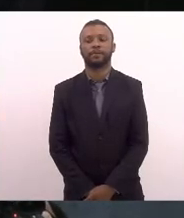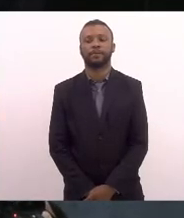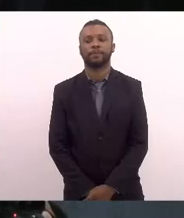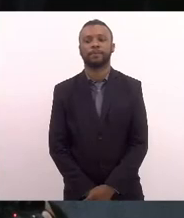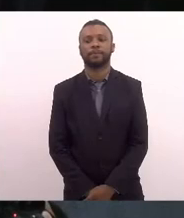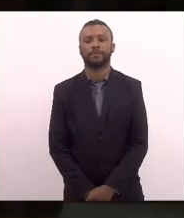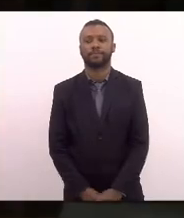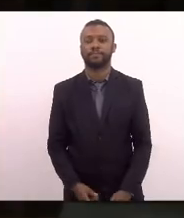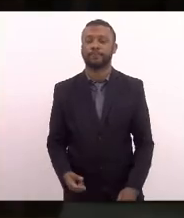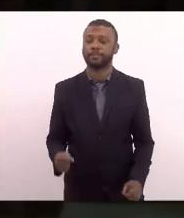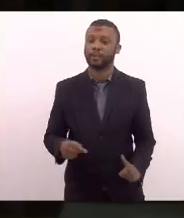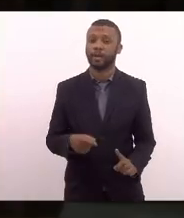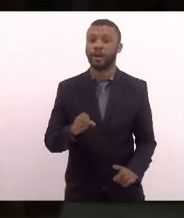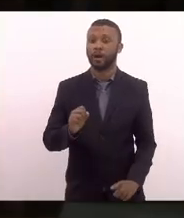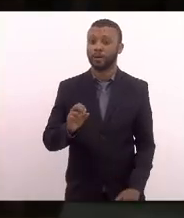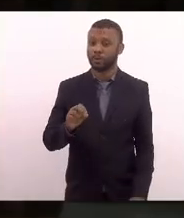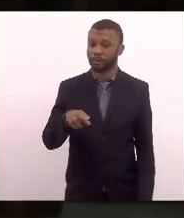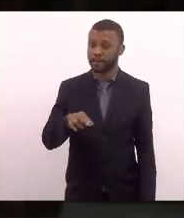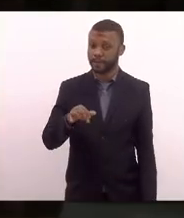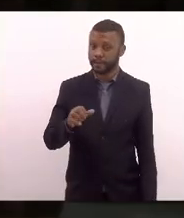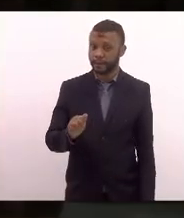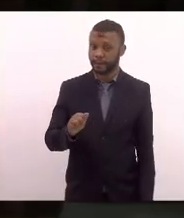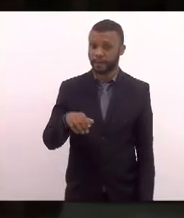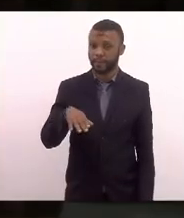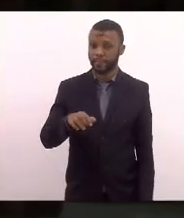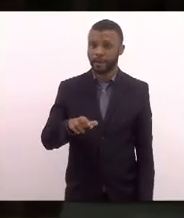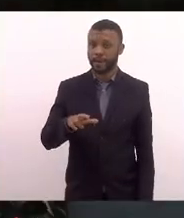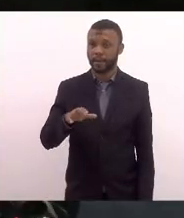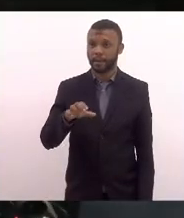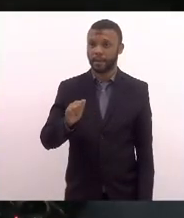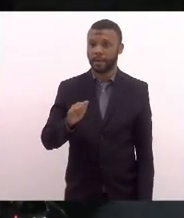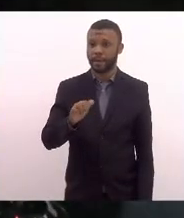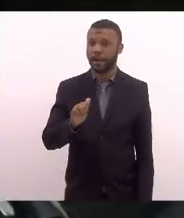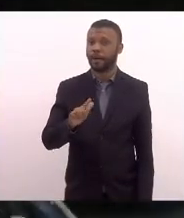Senhora Sônia Maria Alves.